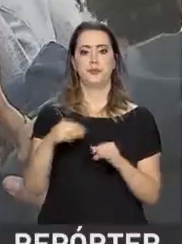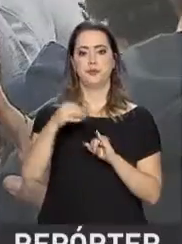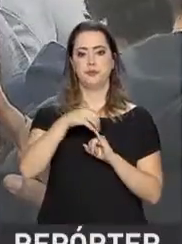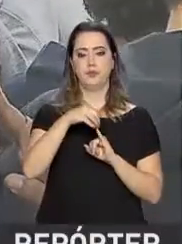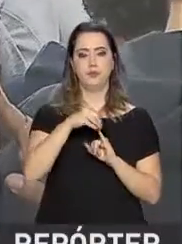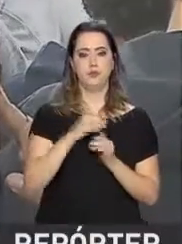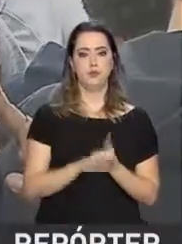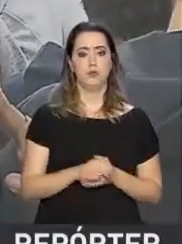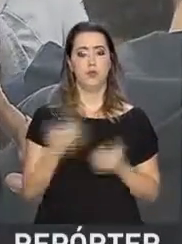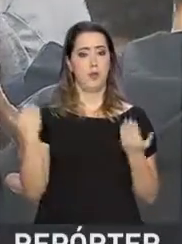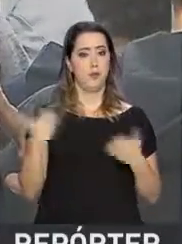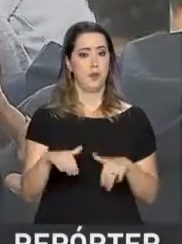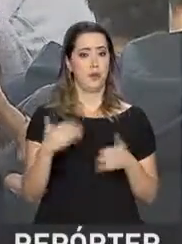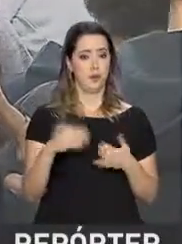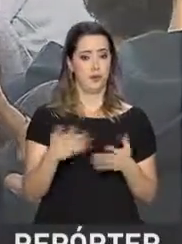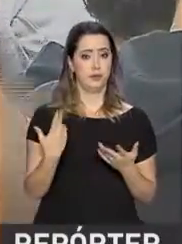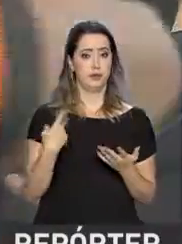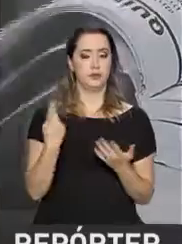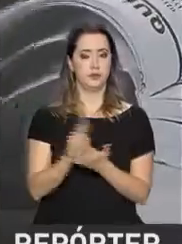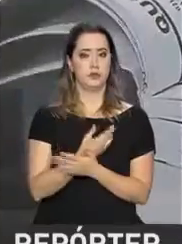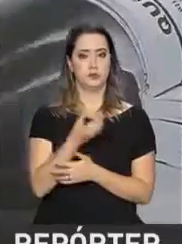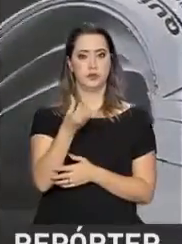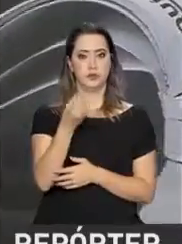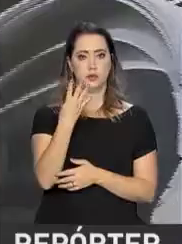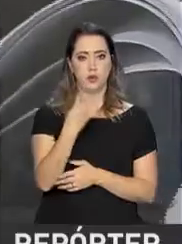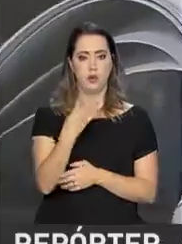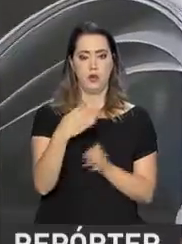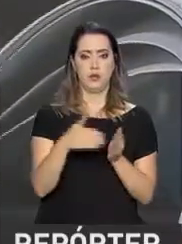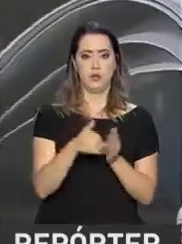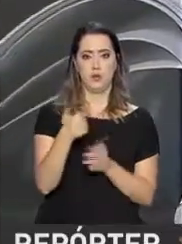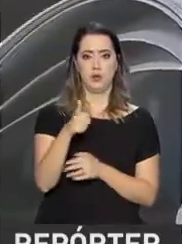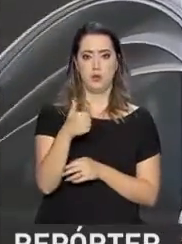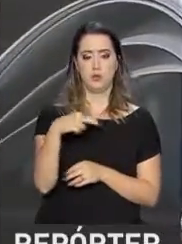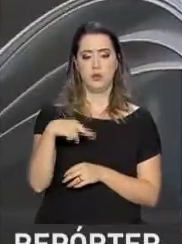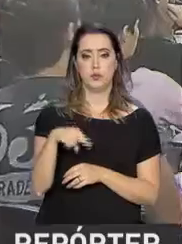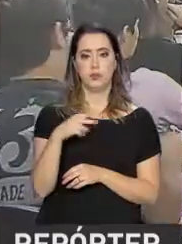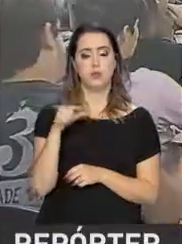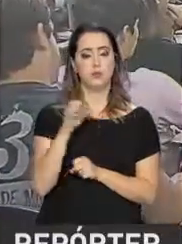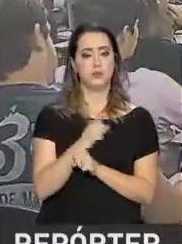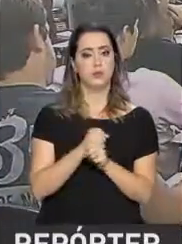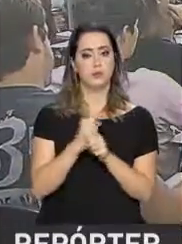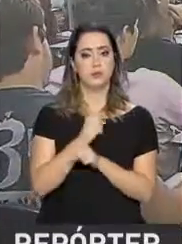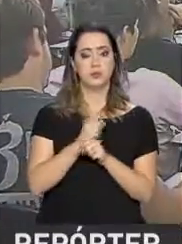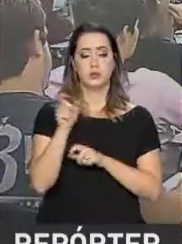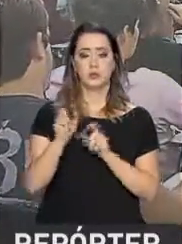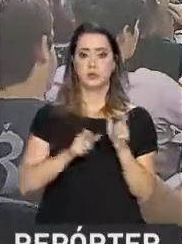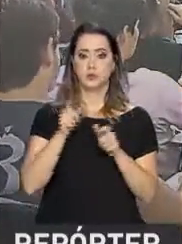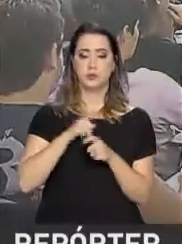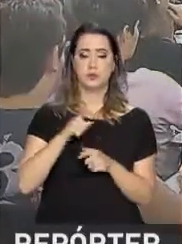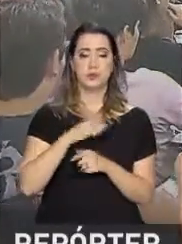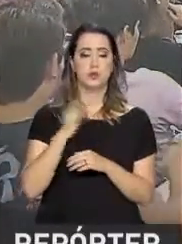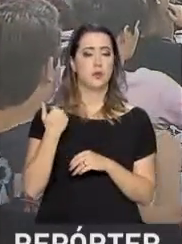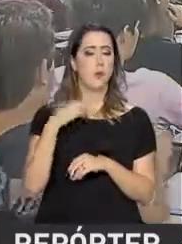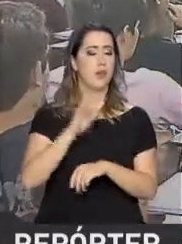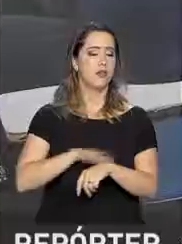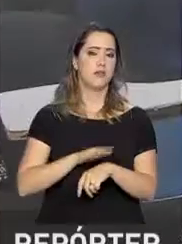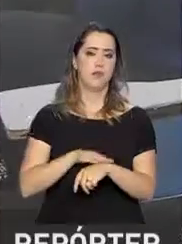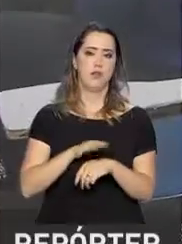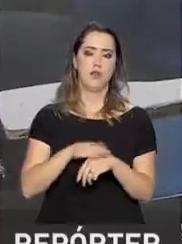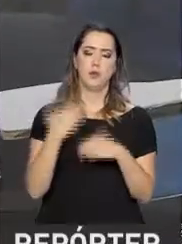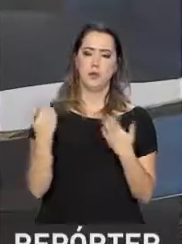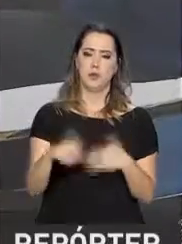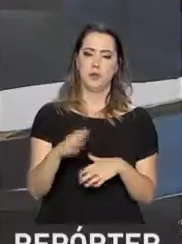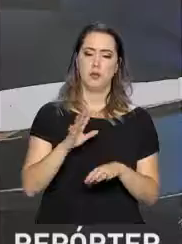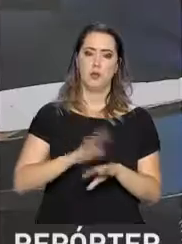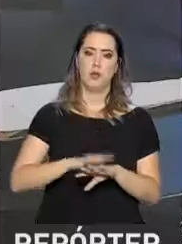as provas do enem vão ser nos dias 4 e 11 de novembro este ano os candidatos terão mais tempo para fazer a prova